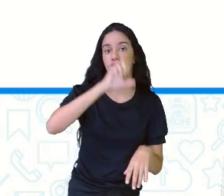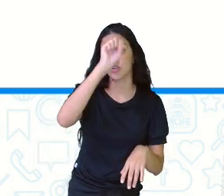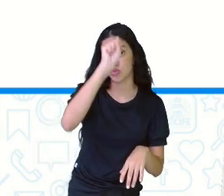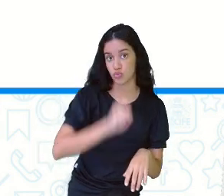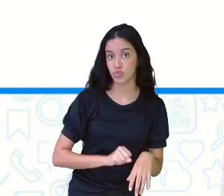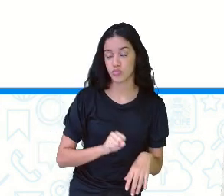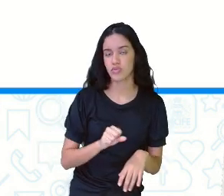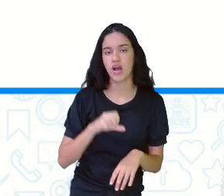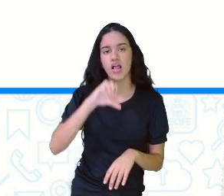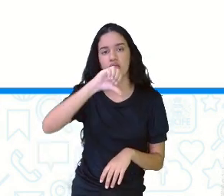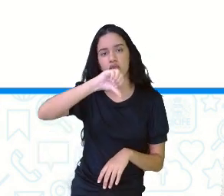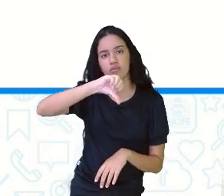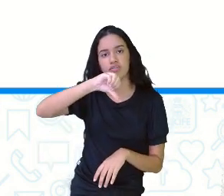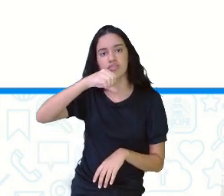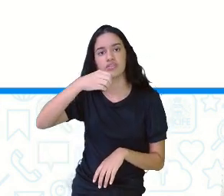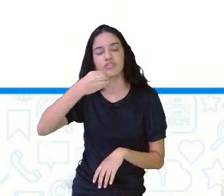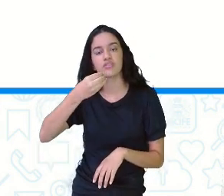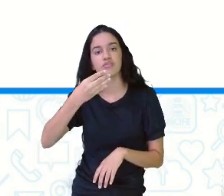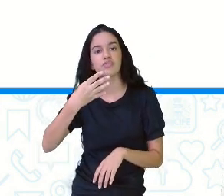aproximadamente